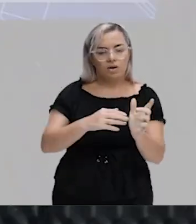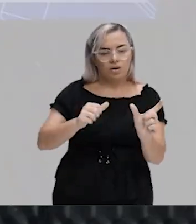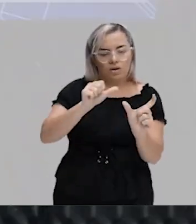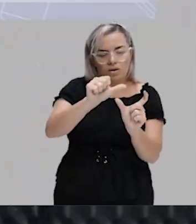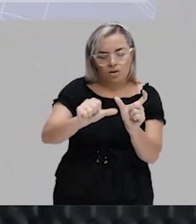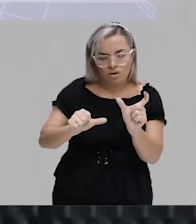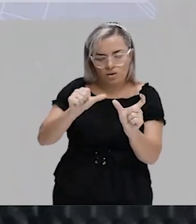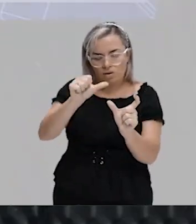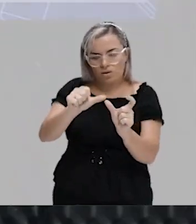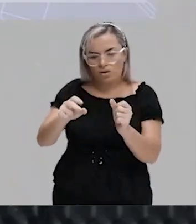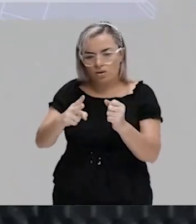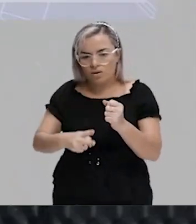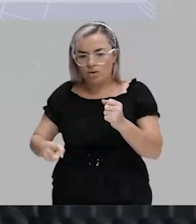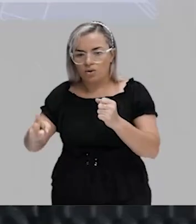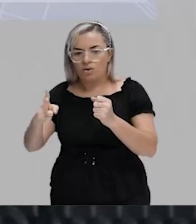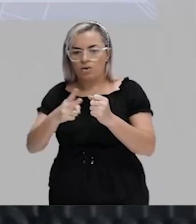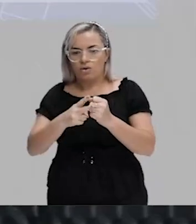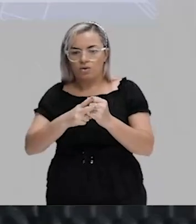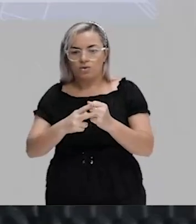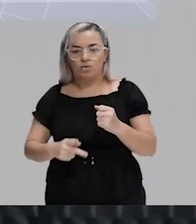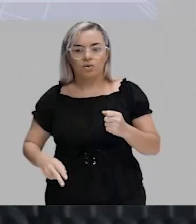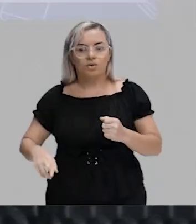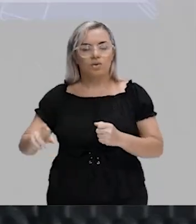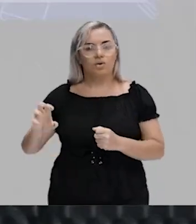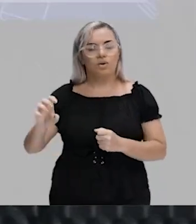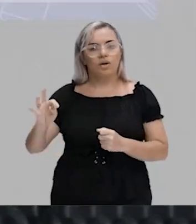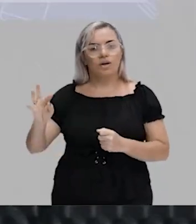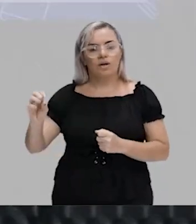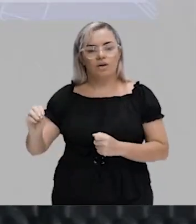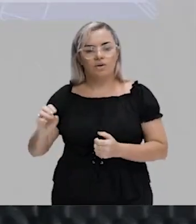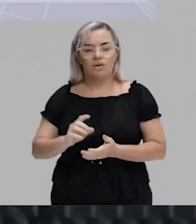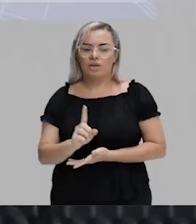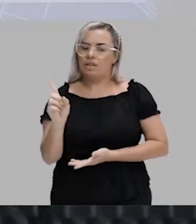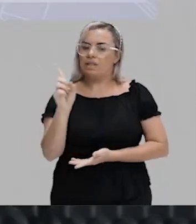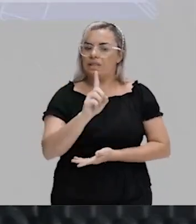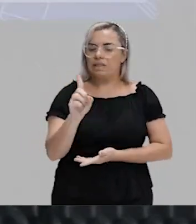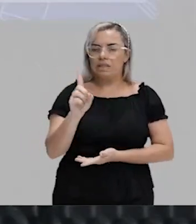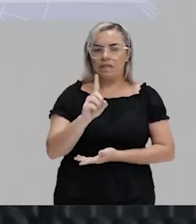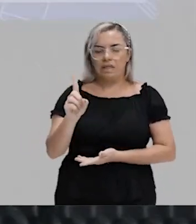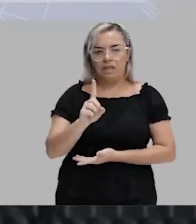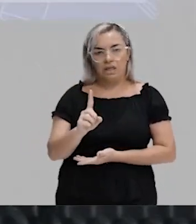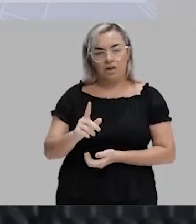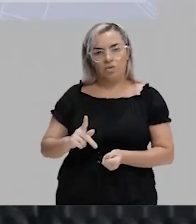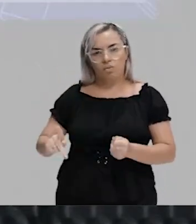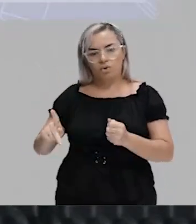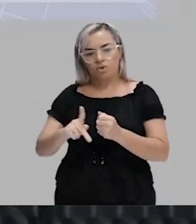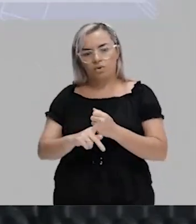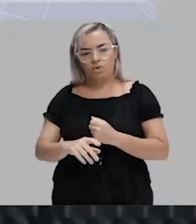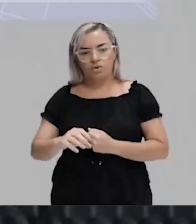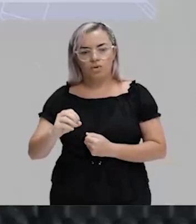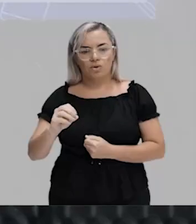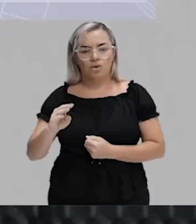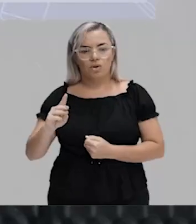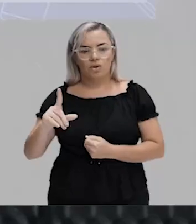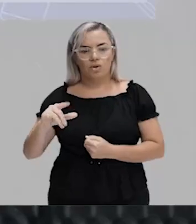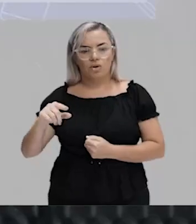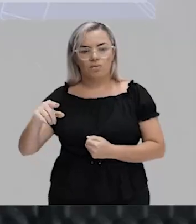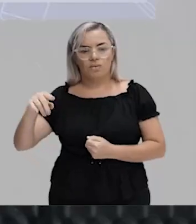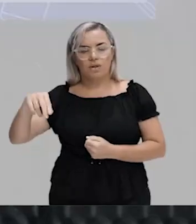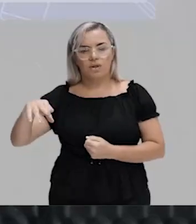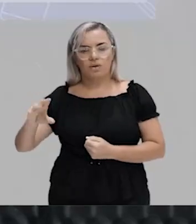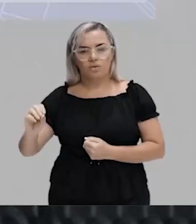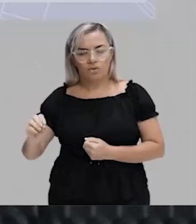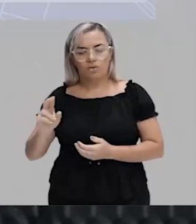pronomes do caso reto e não os pronomes do caso oblíquo. Então, se eu vou conjugar o verbo,